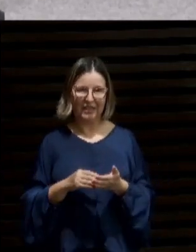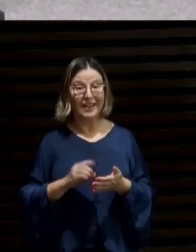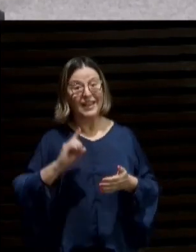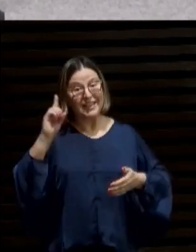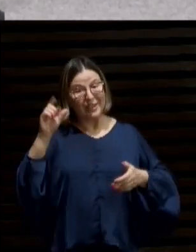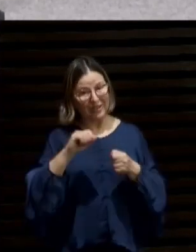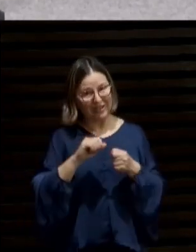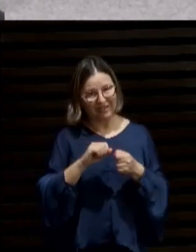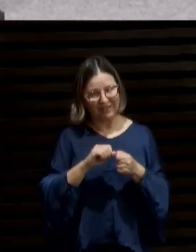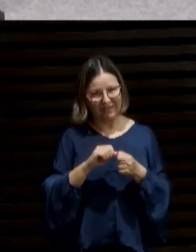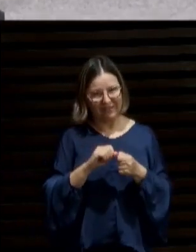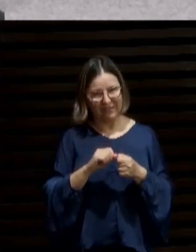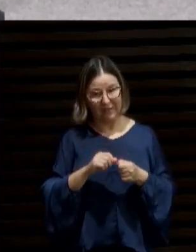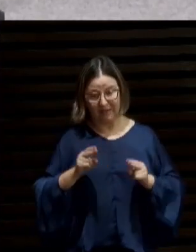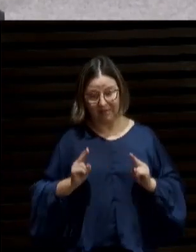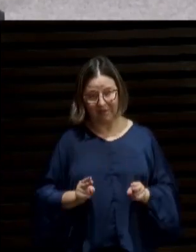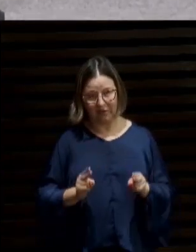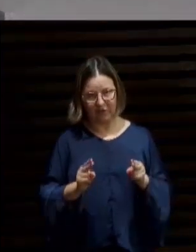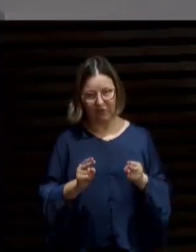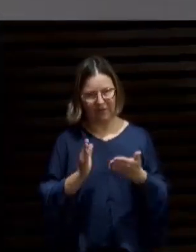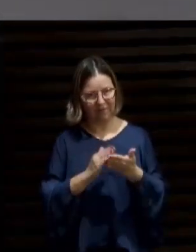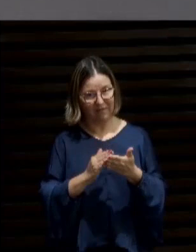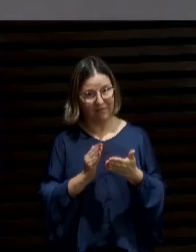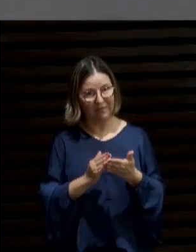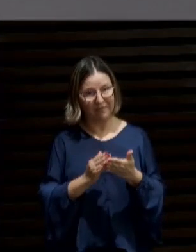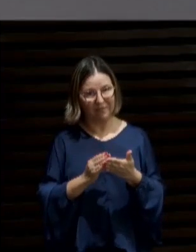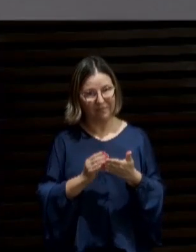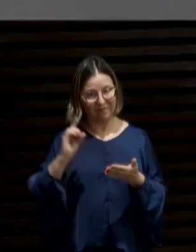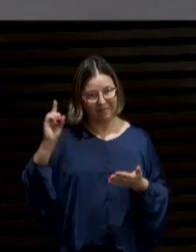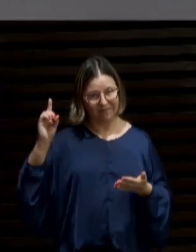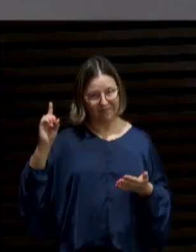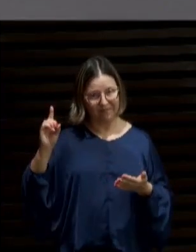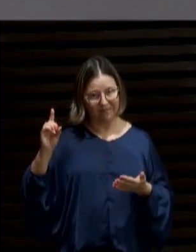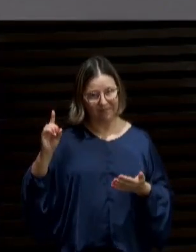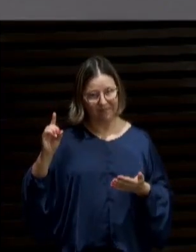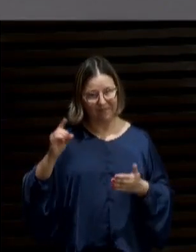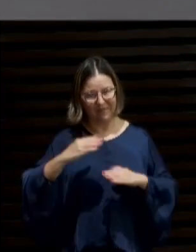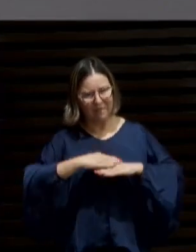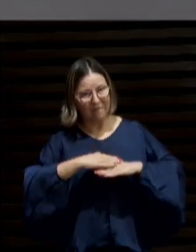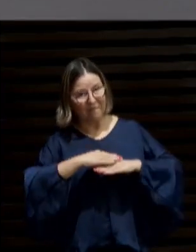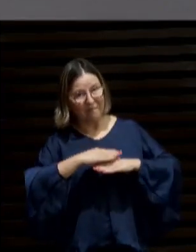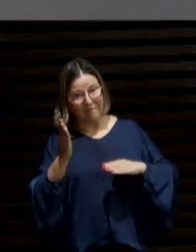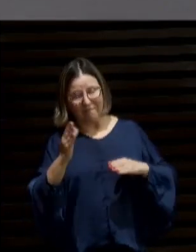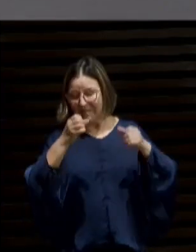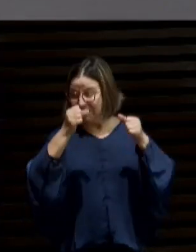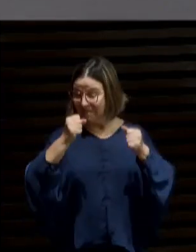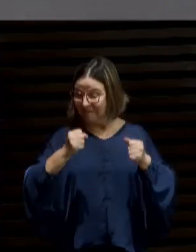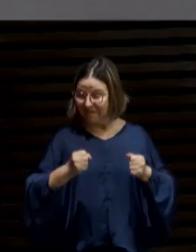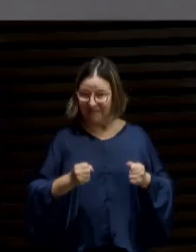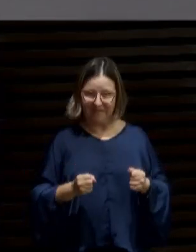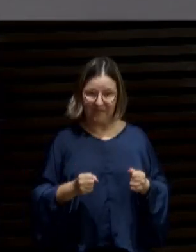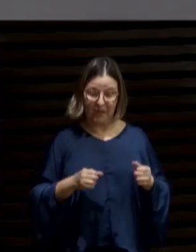Deus fez preservar este livro como a mais tremenda